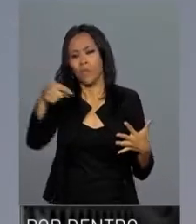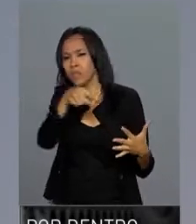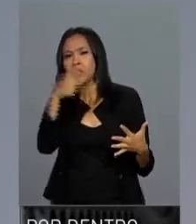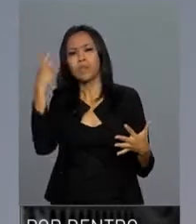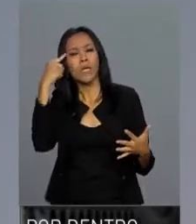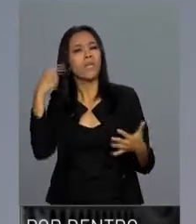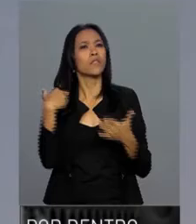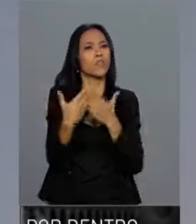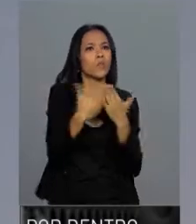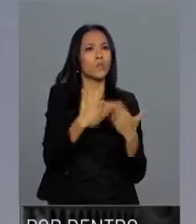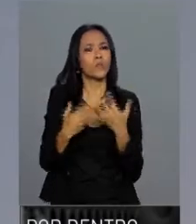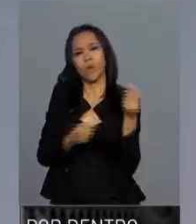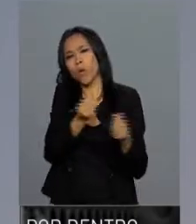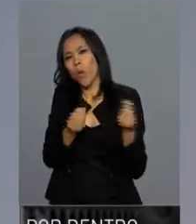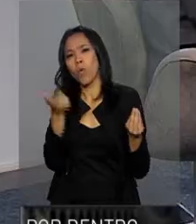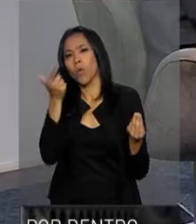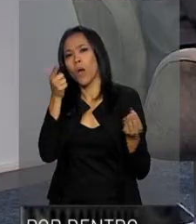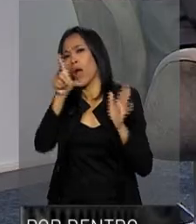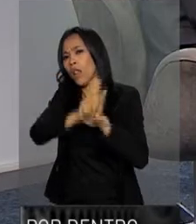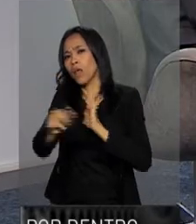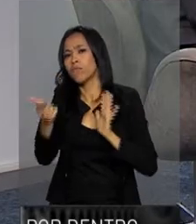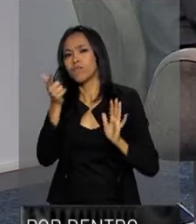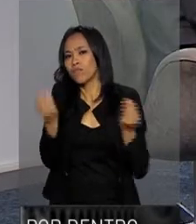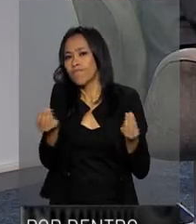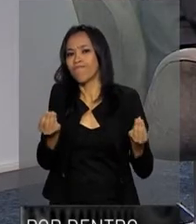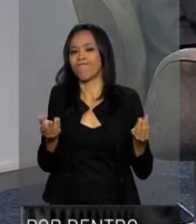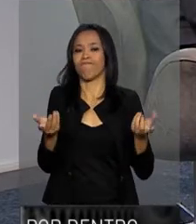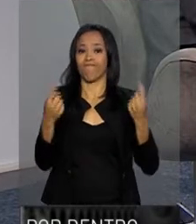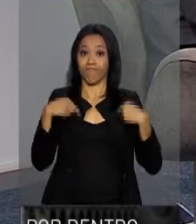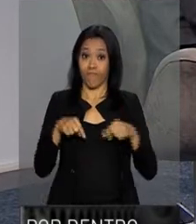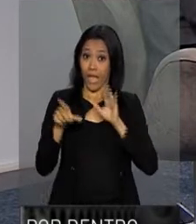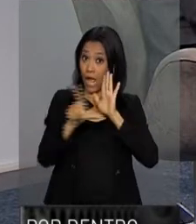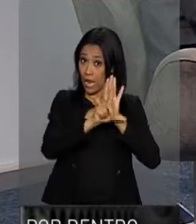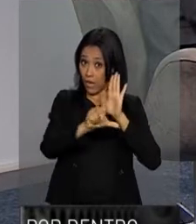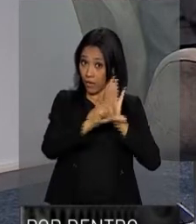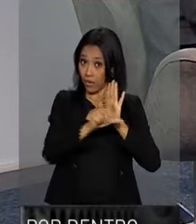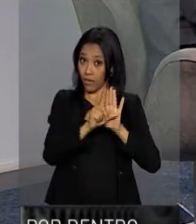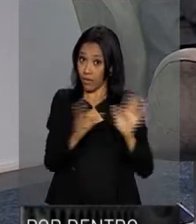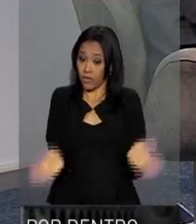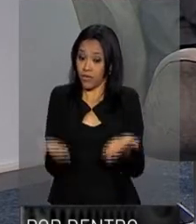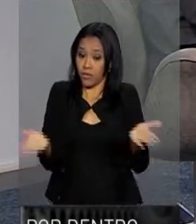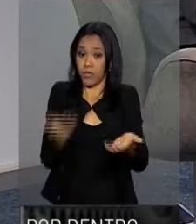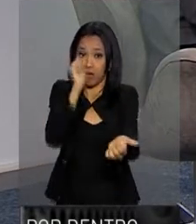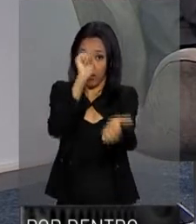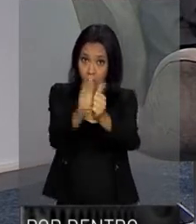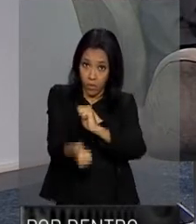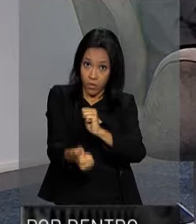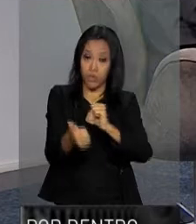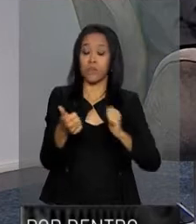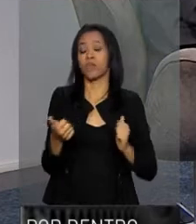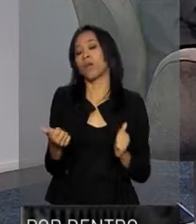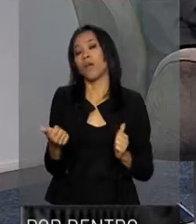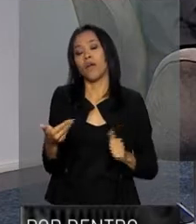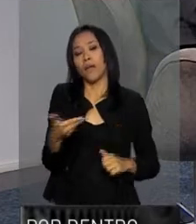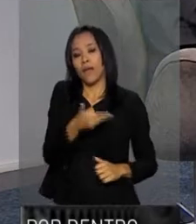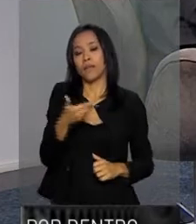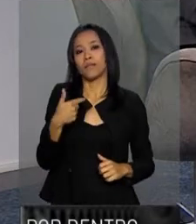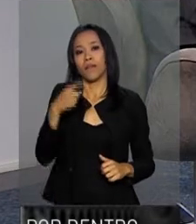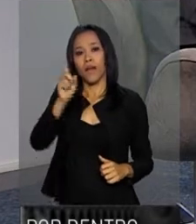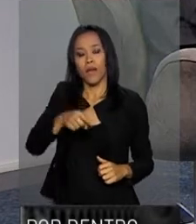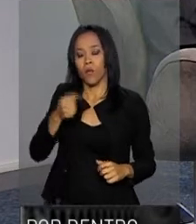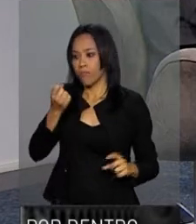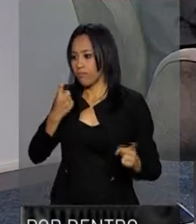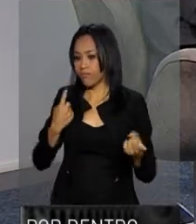pensam em ampliar o alcance dessa lei eu não tenho dúvida lei de incentivo ao esporte ao ser lançada foi um grande